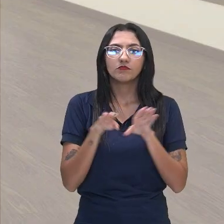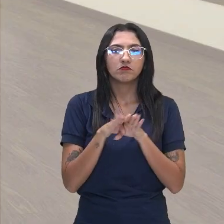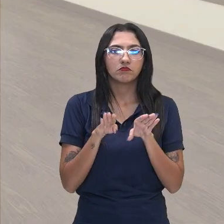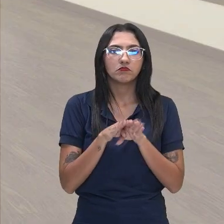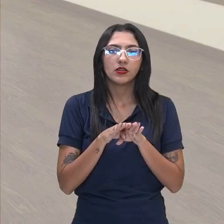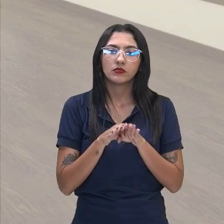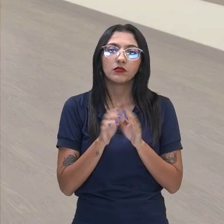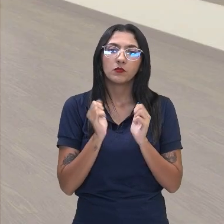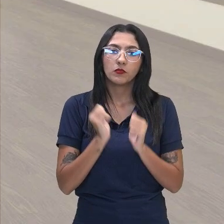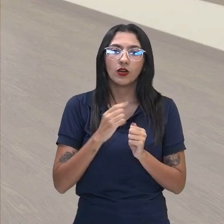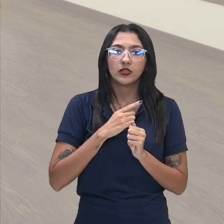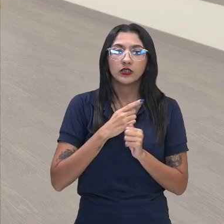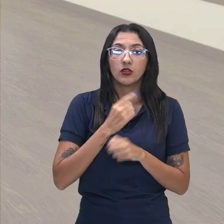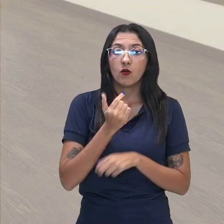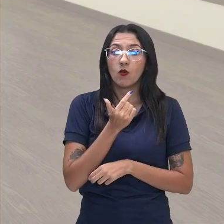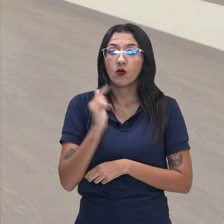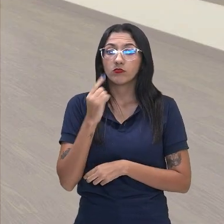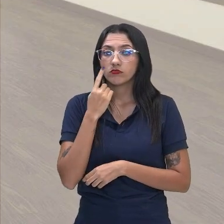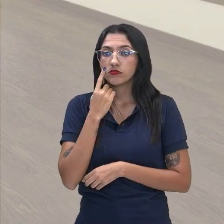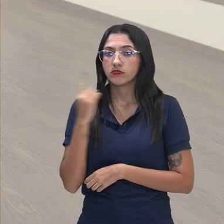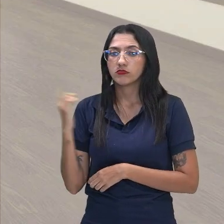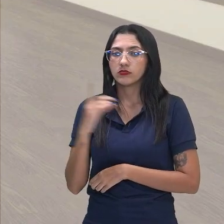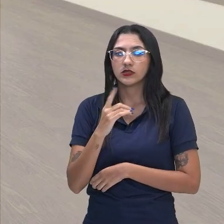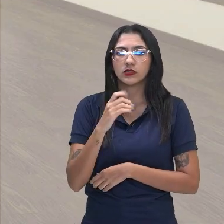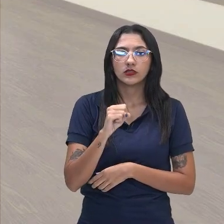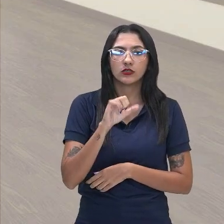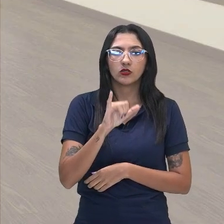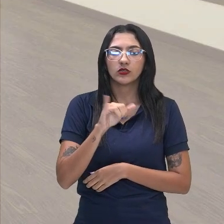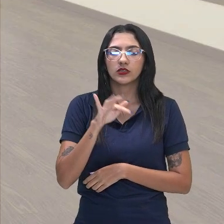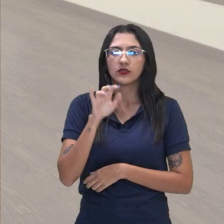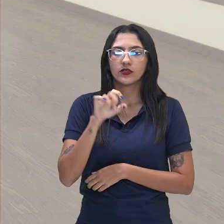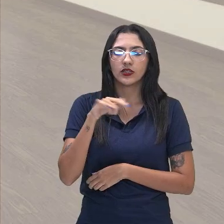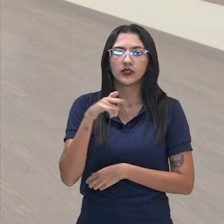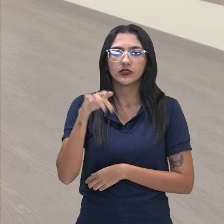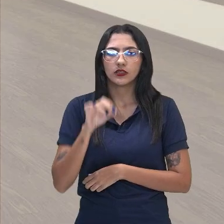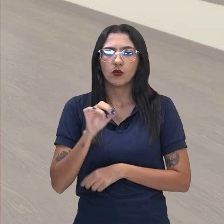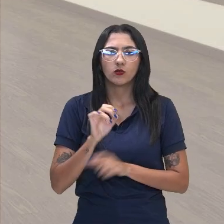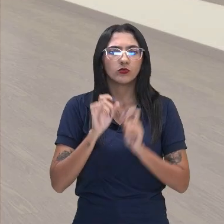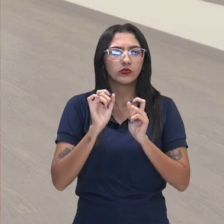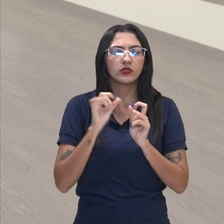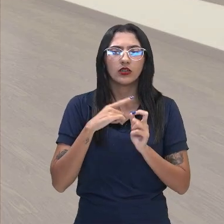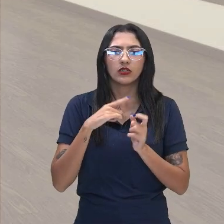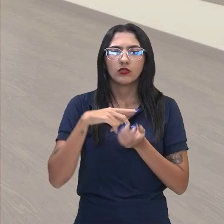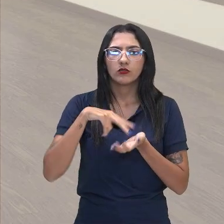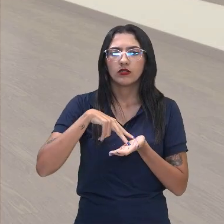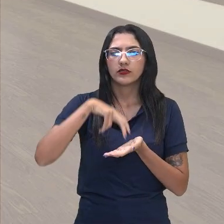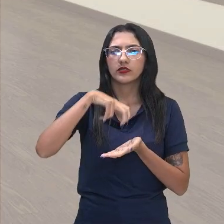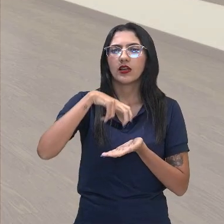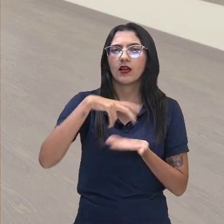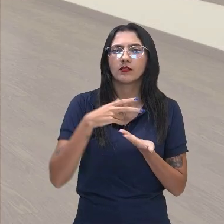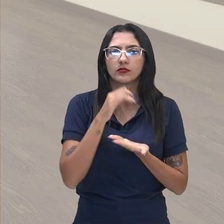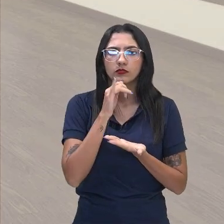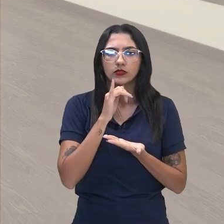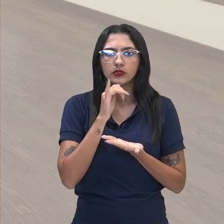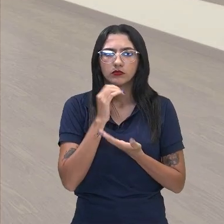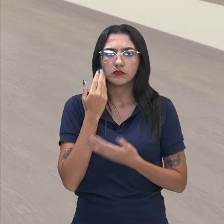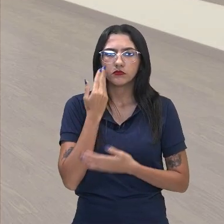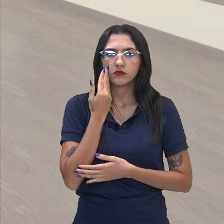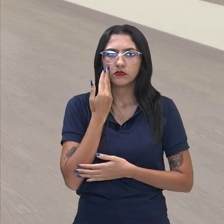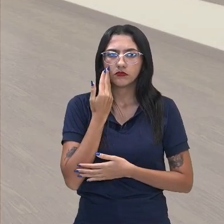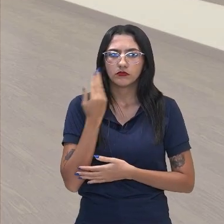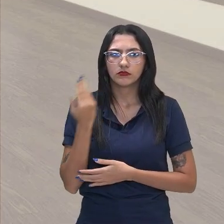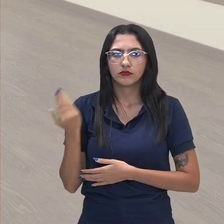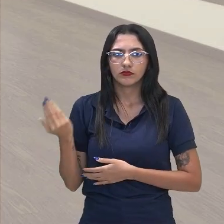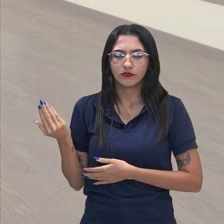a dorsiflexão, que seria eu levantar. Então, aqui seria, eu estou fazendo a